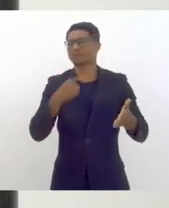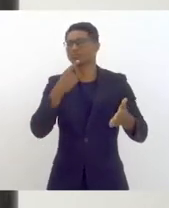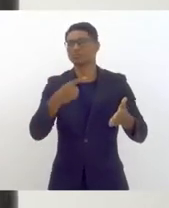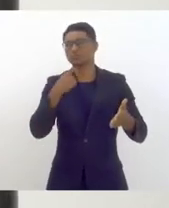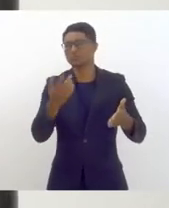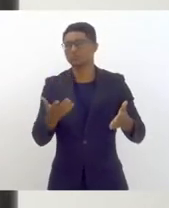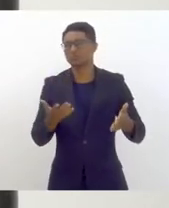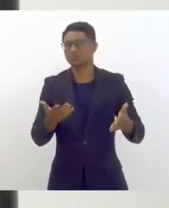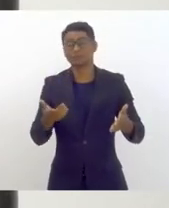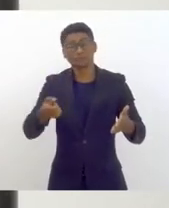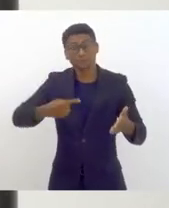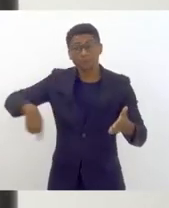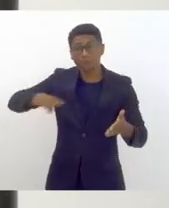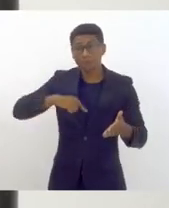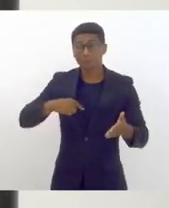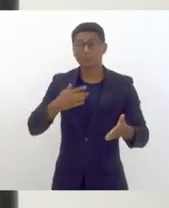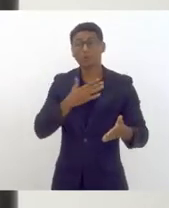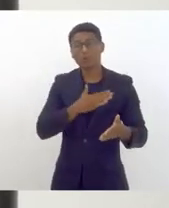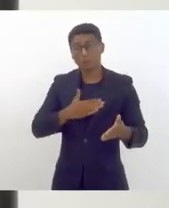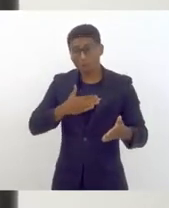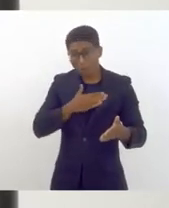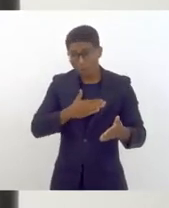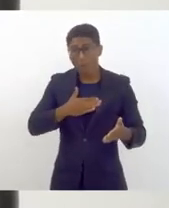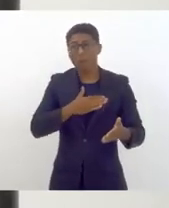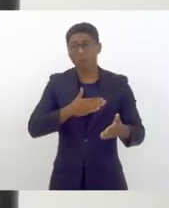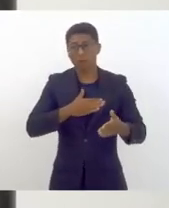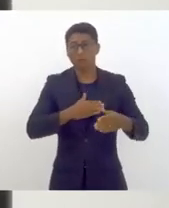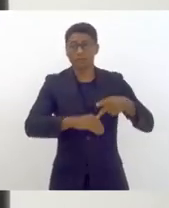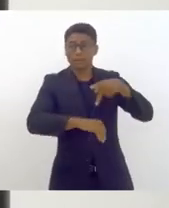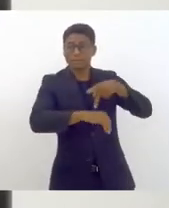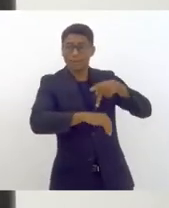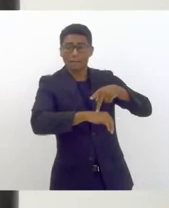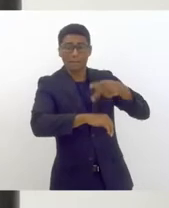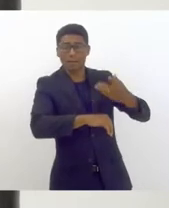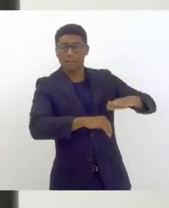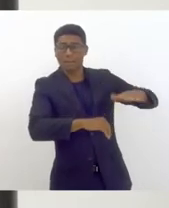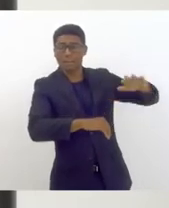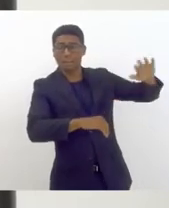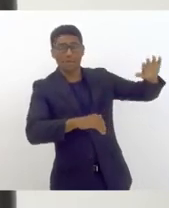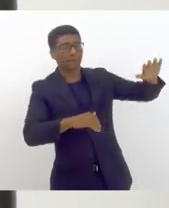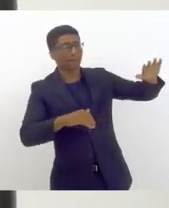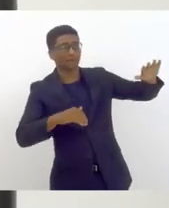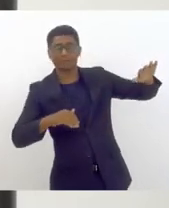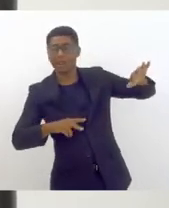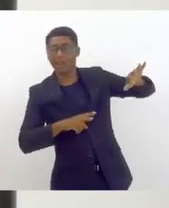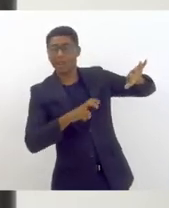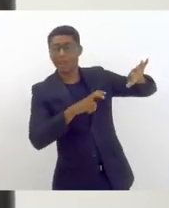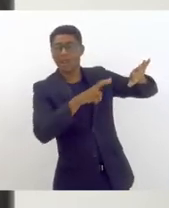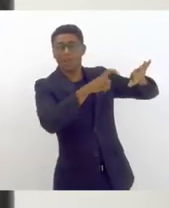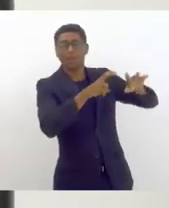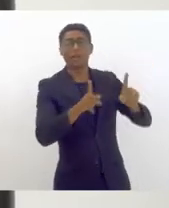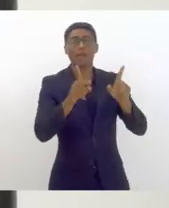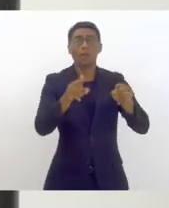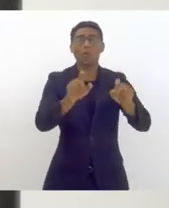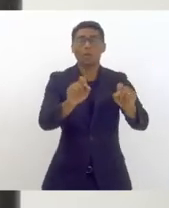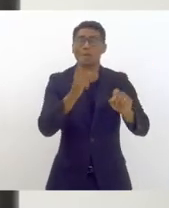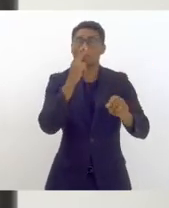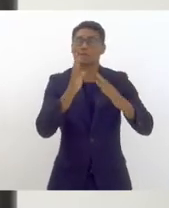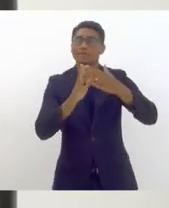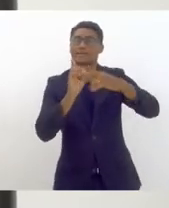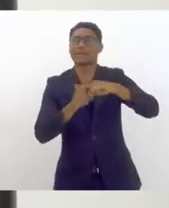nossa quadra de esporte, é a nossa igreja, é o nosso templo de adoração. Então, além de ter o contato com a natureza, de acordo